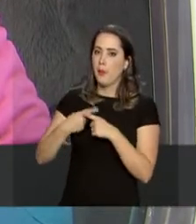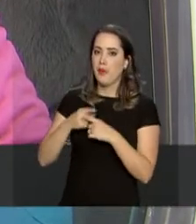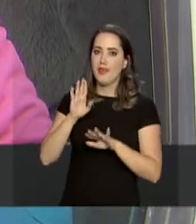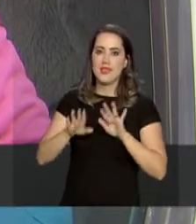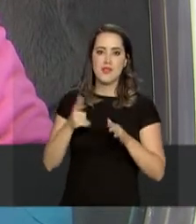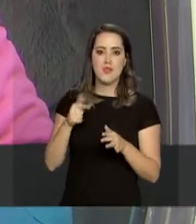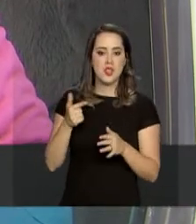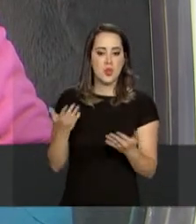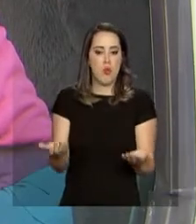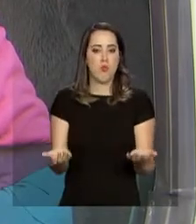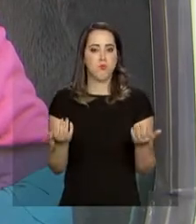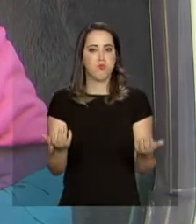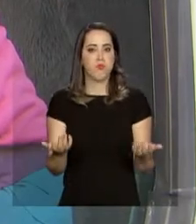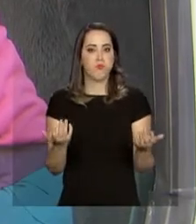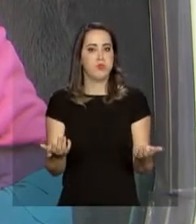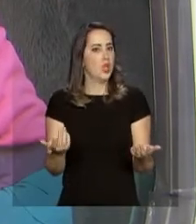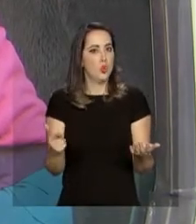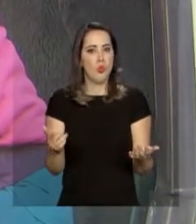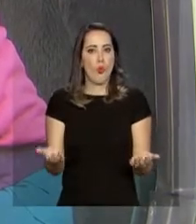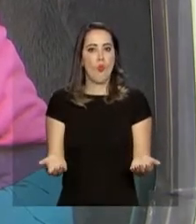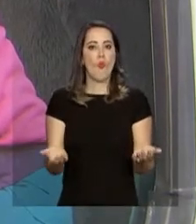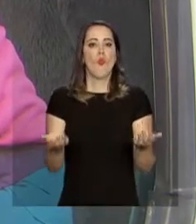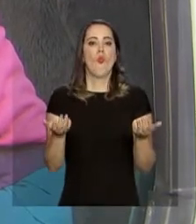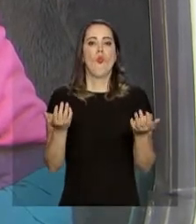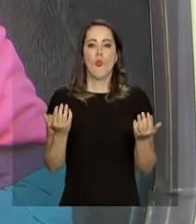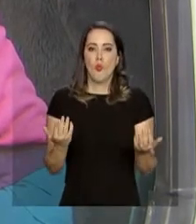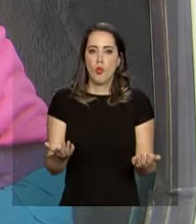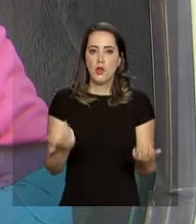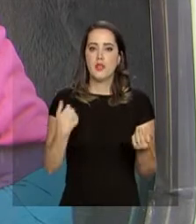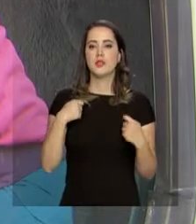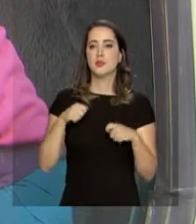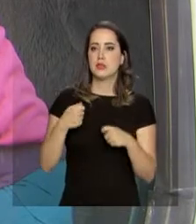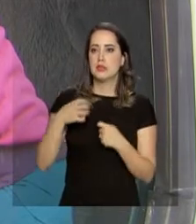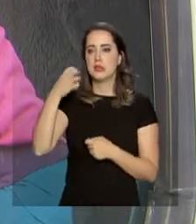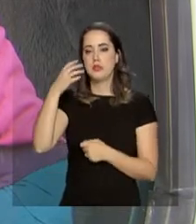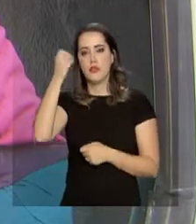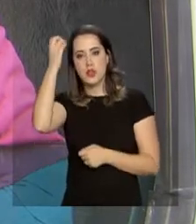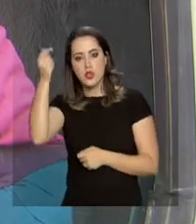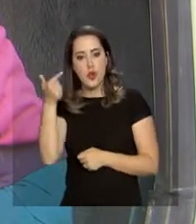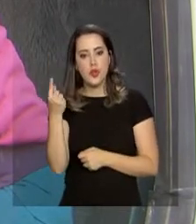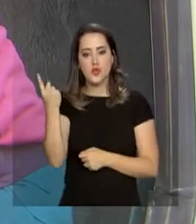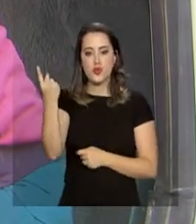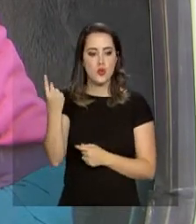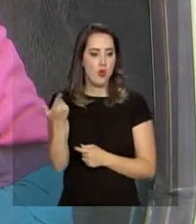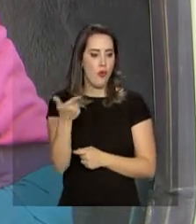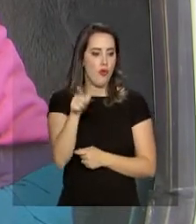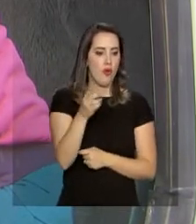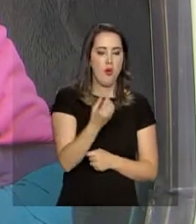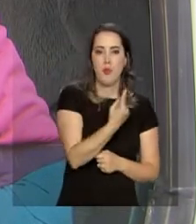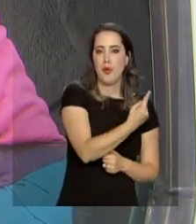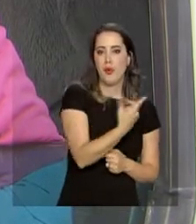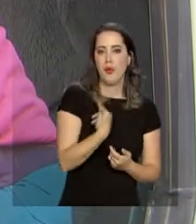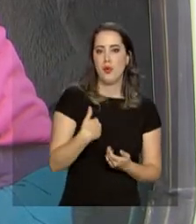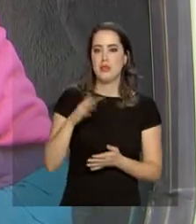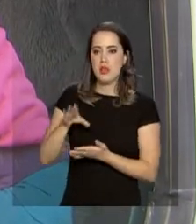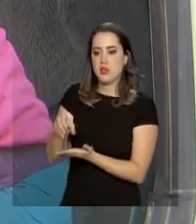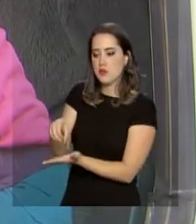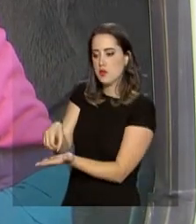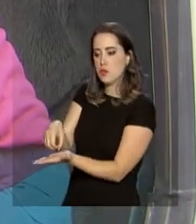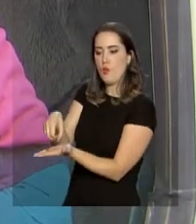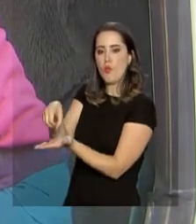têm carga no local que a gente está a gente tem de deslocar de um lugar para o outro já que o eixo erguido é